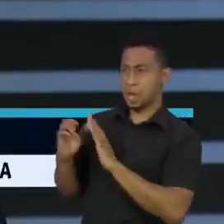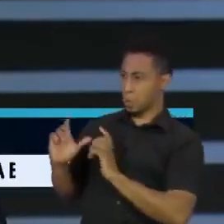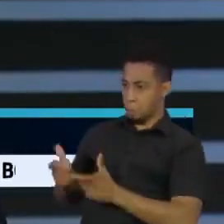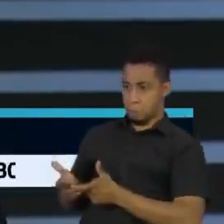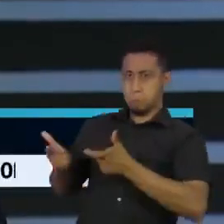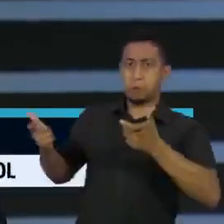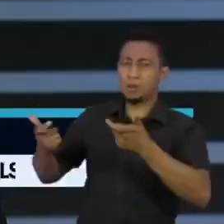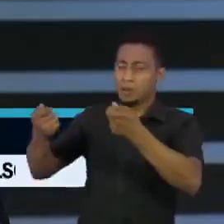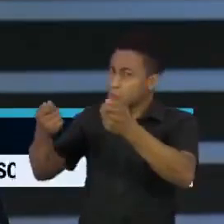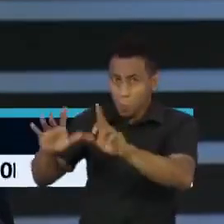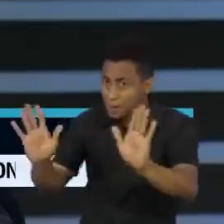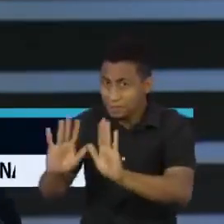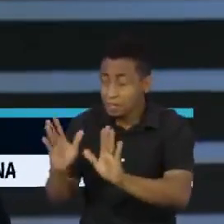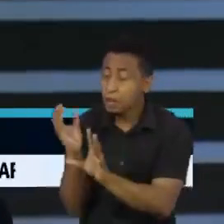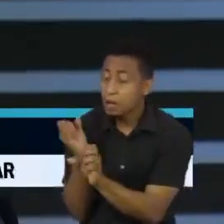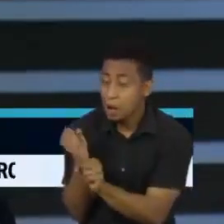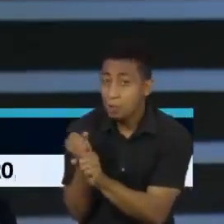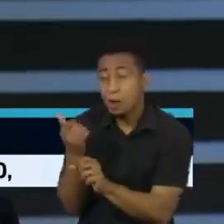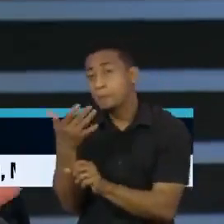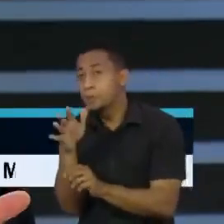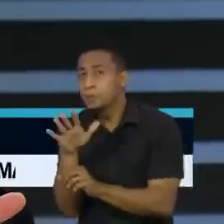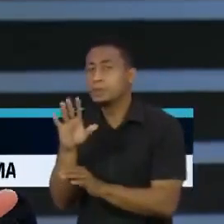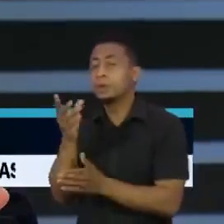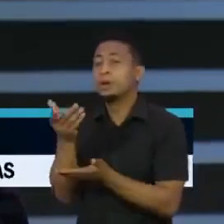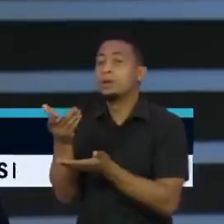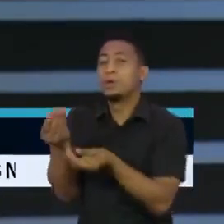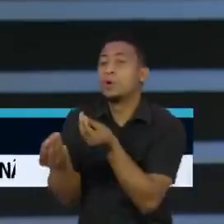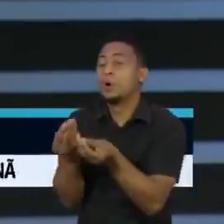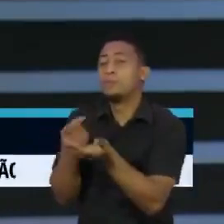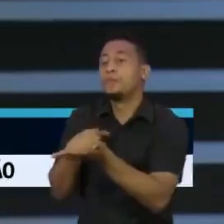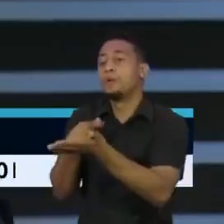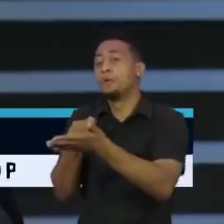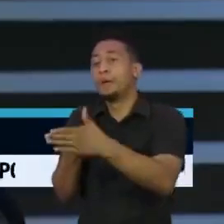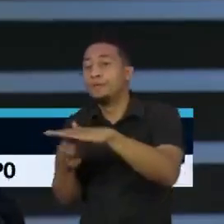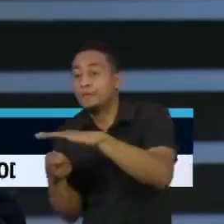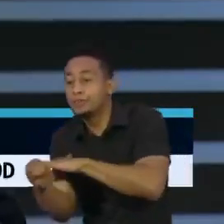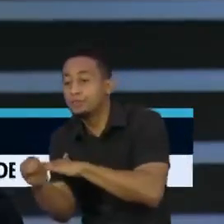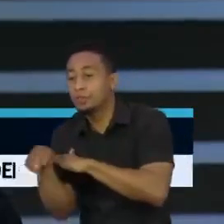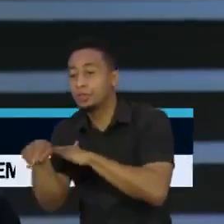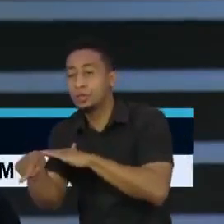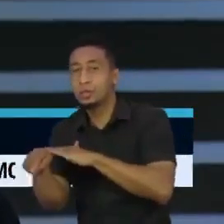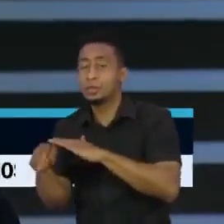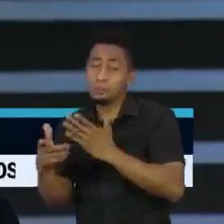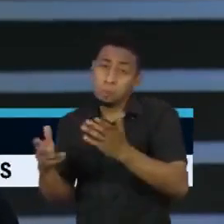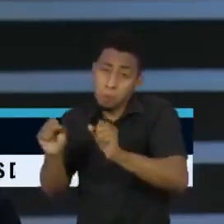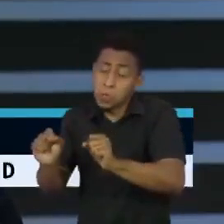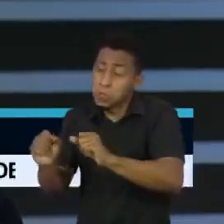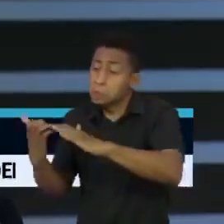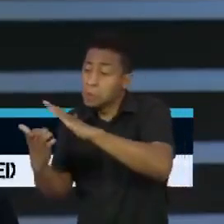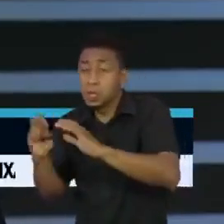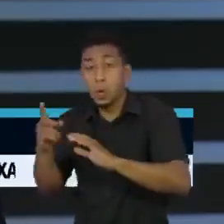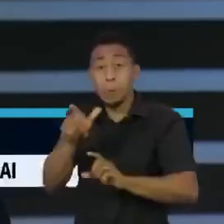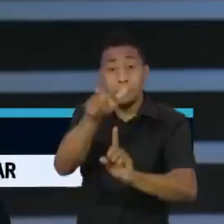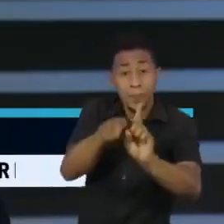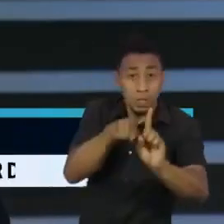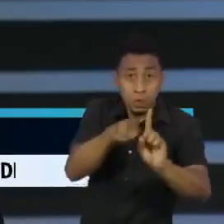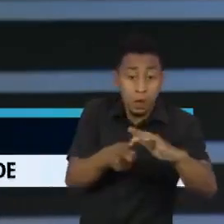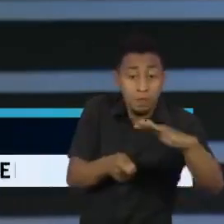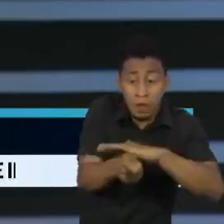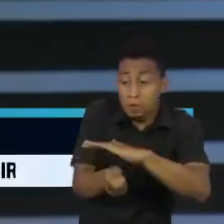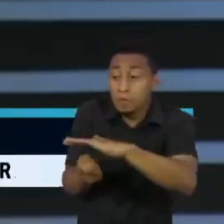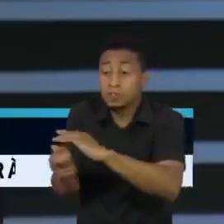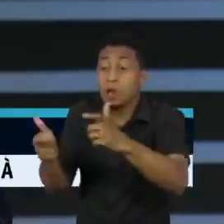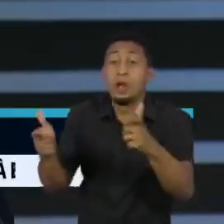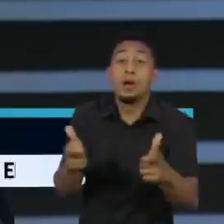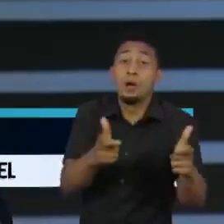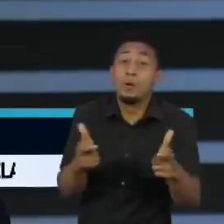projeta o seu onde você vai investir o seu futuro seja uma empresa ou seja é pessoa física é em um